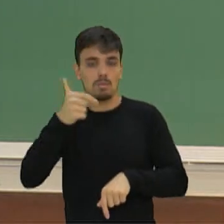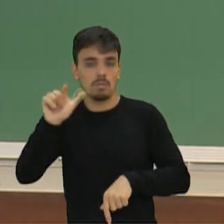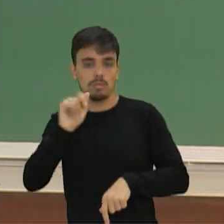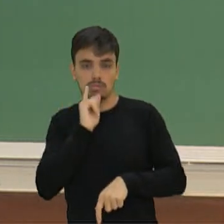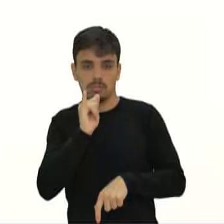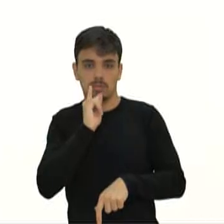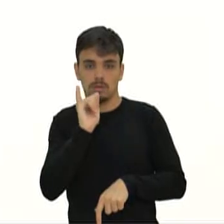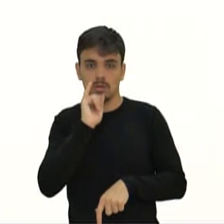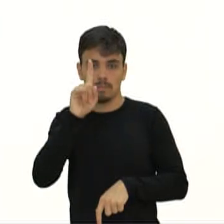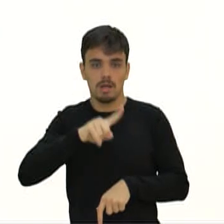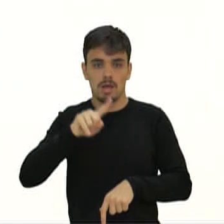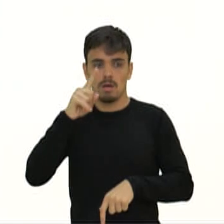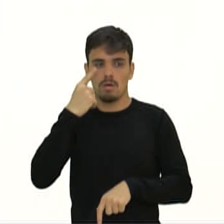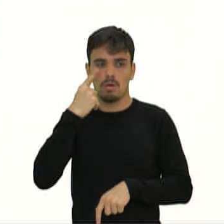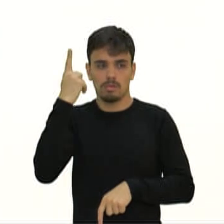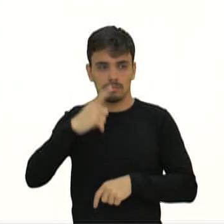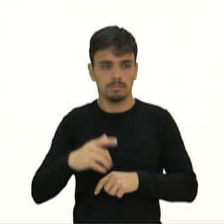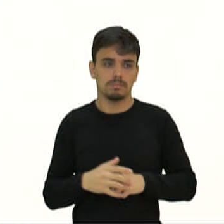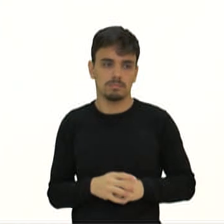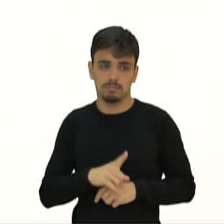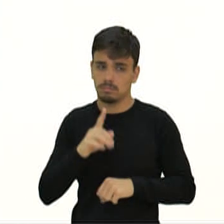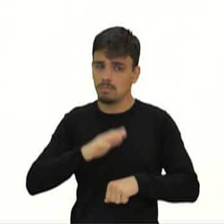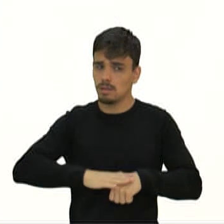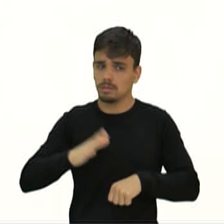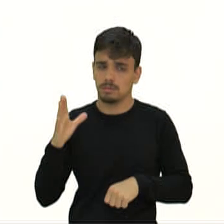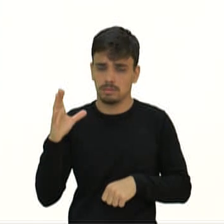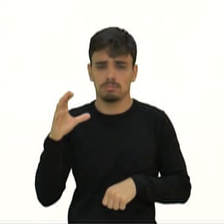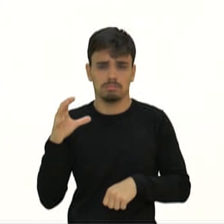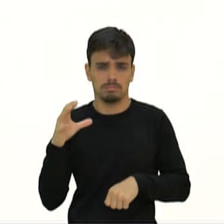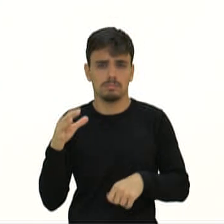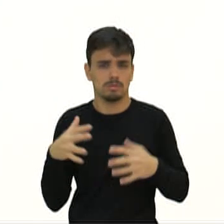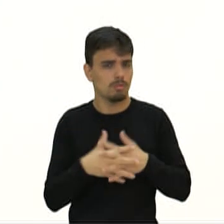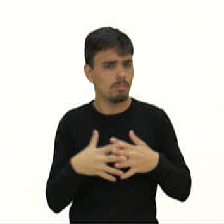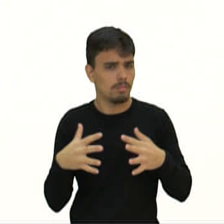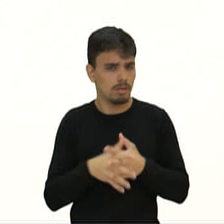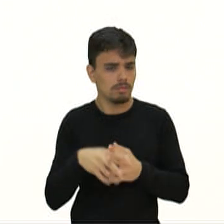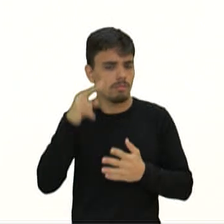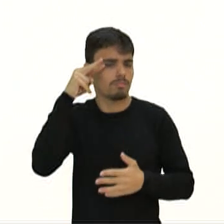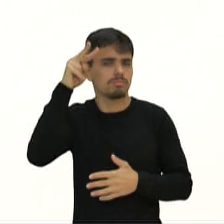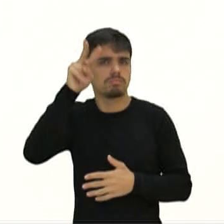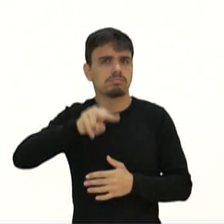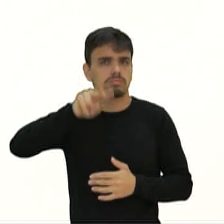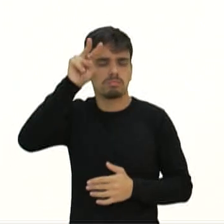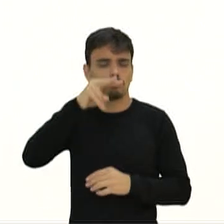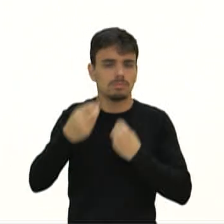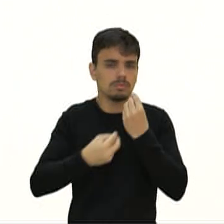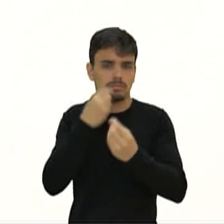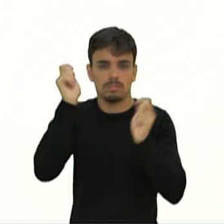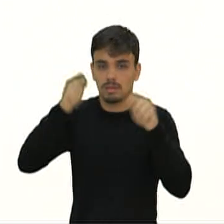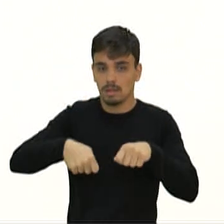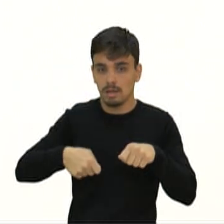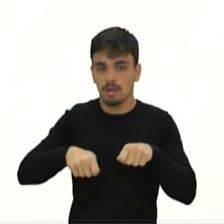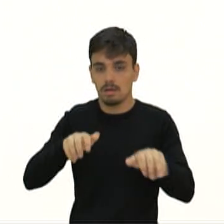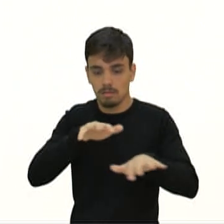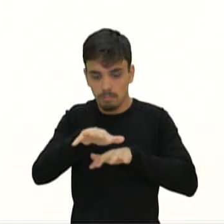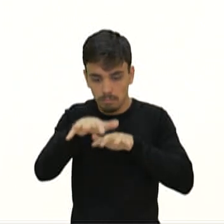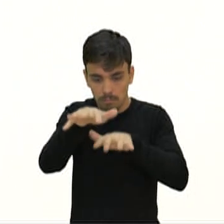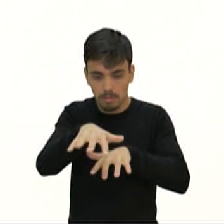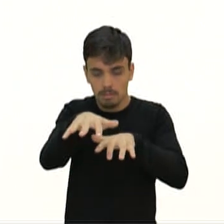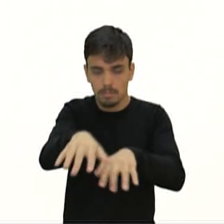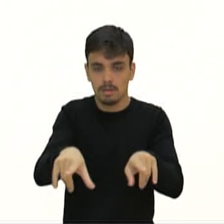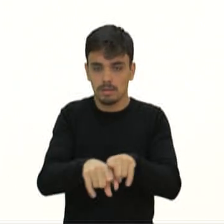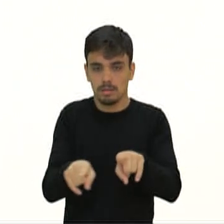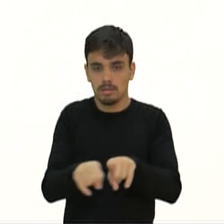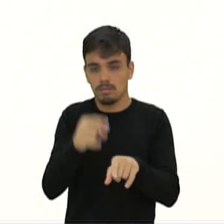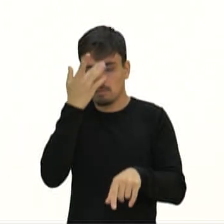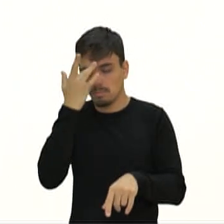é um semáforo aqui bem mais complexo que você tem. Esse semáforo serve tanto para a mobilidade que você vai ter de veículos,